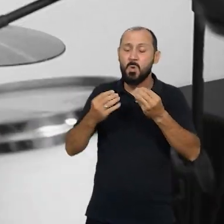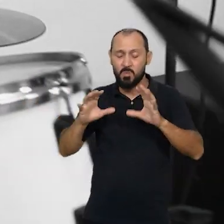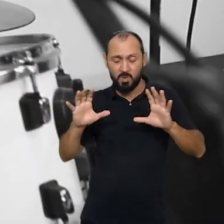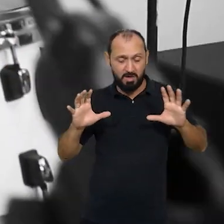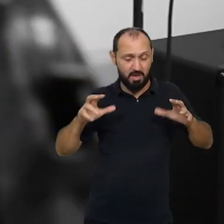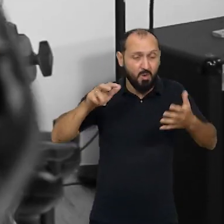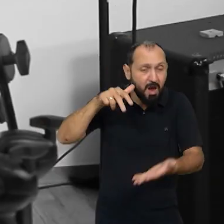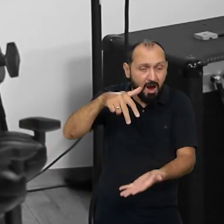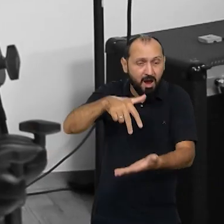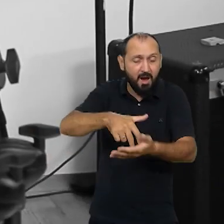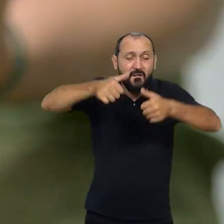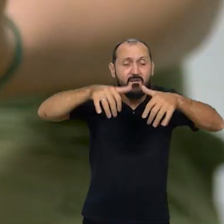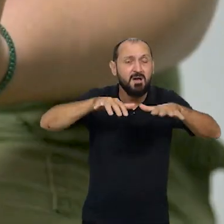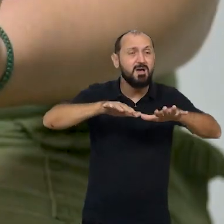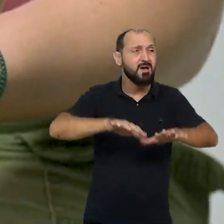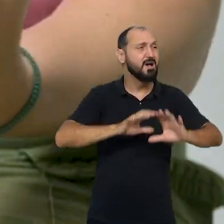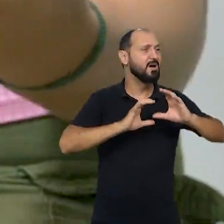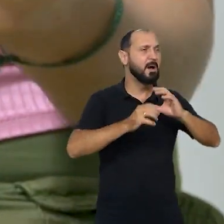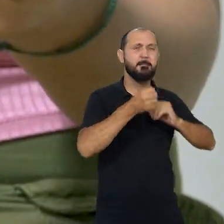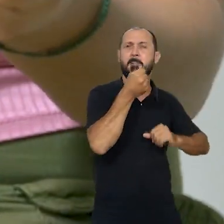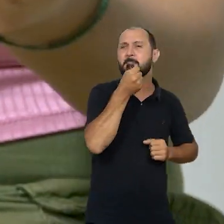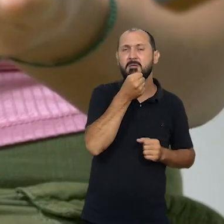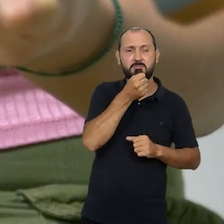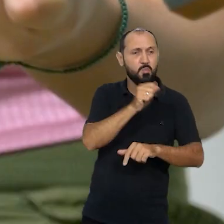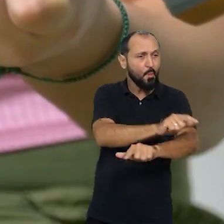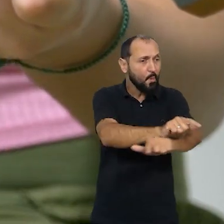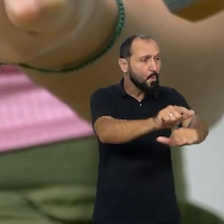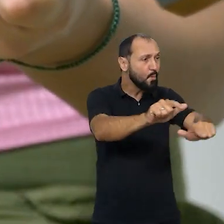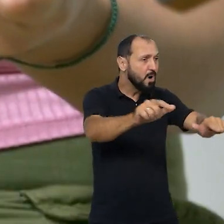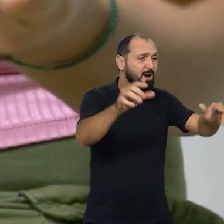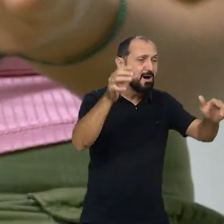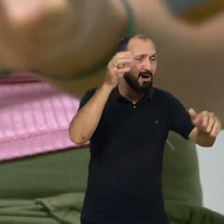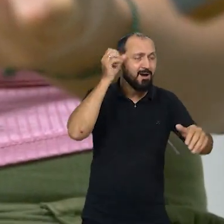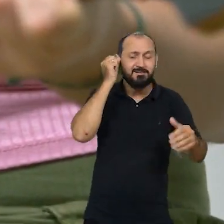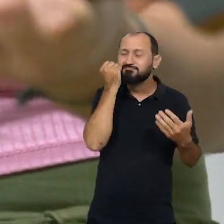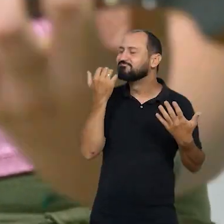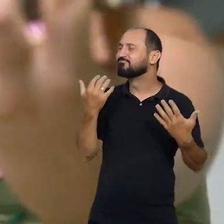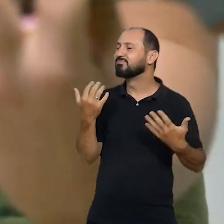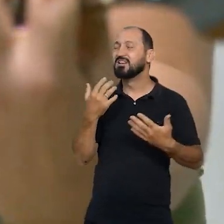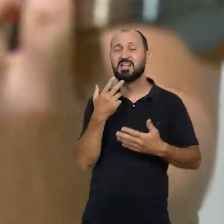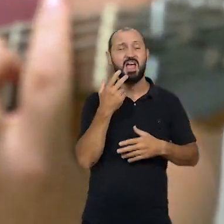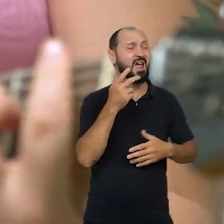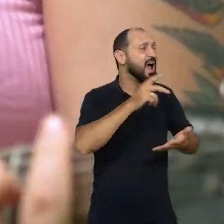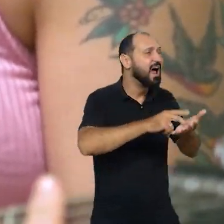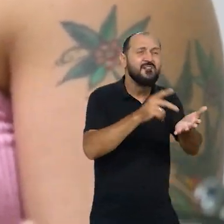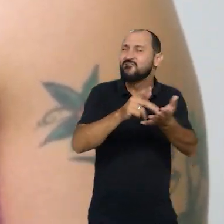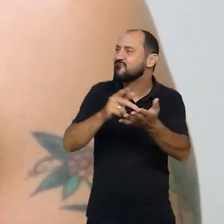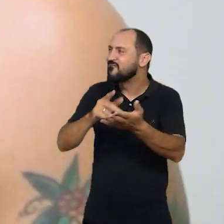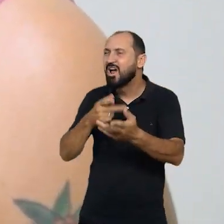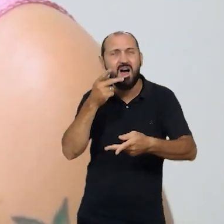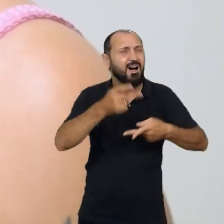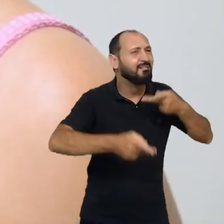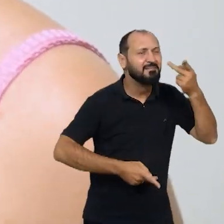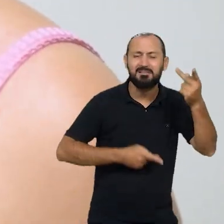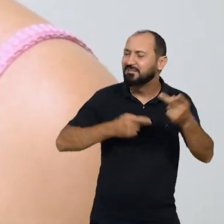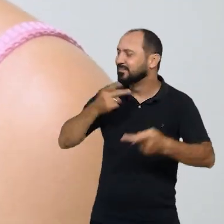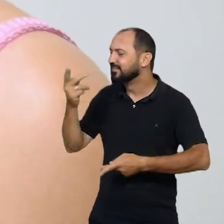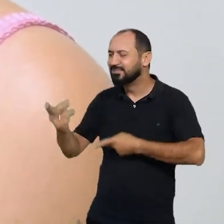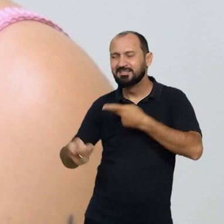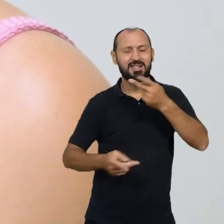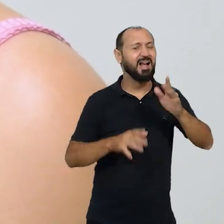tô aqui cantando pra ninguém ouvir? Se falo verdades, logo